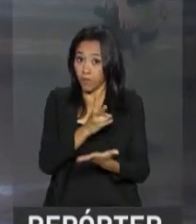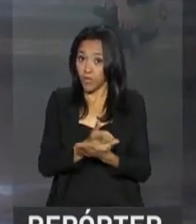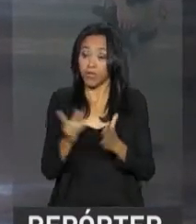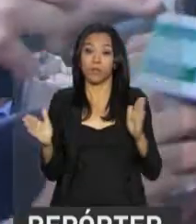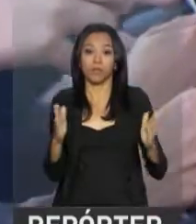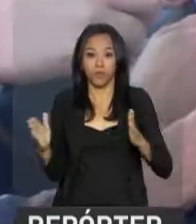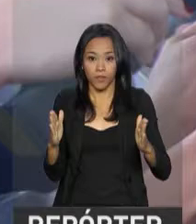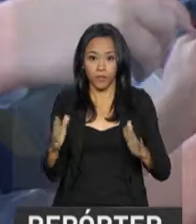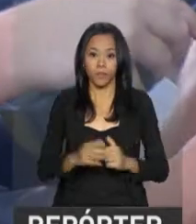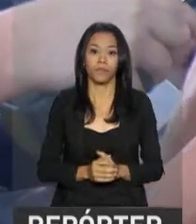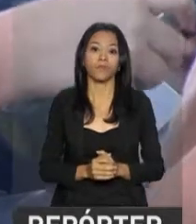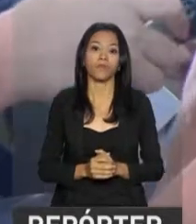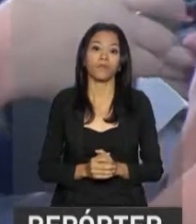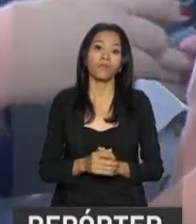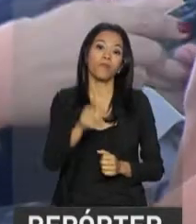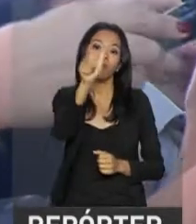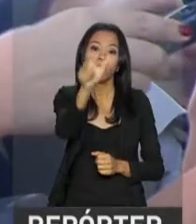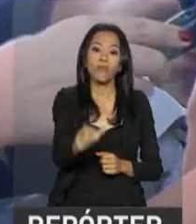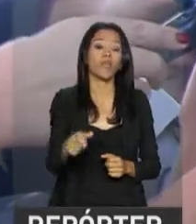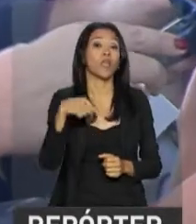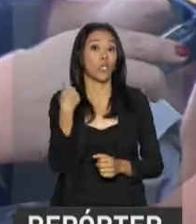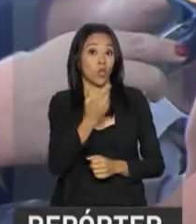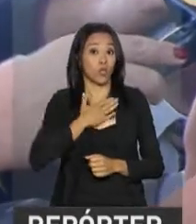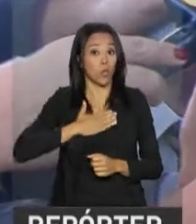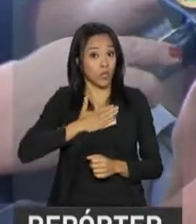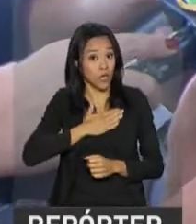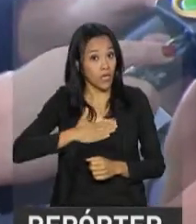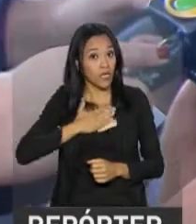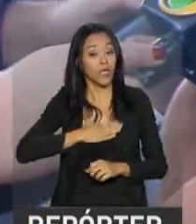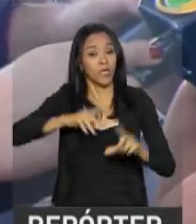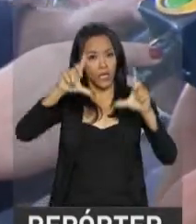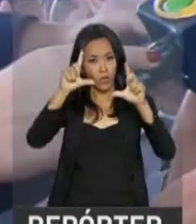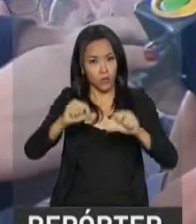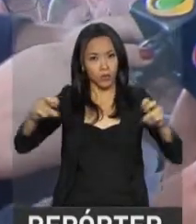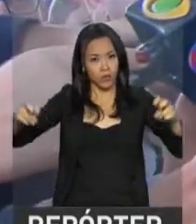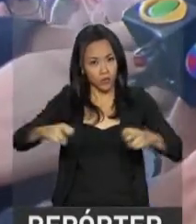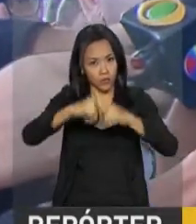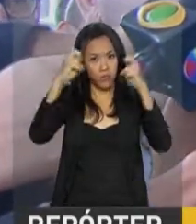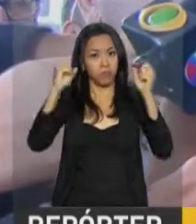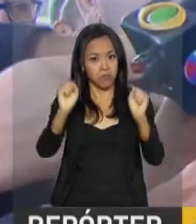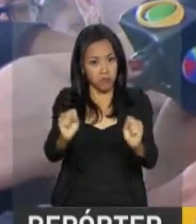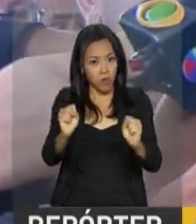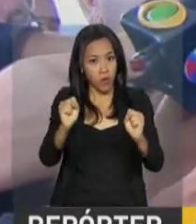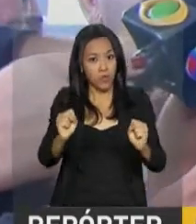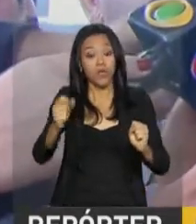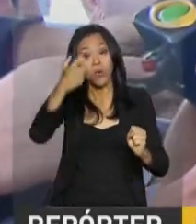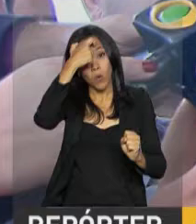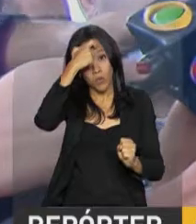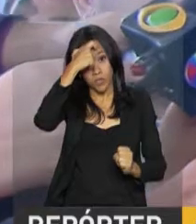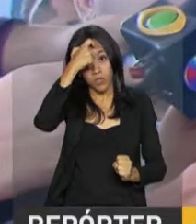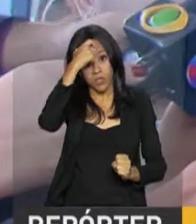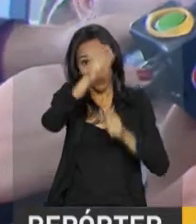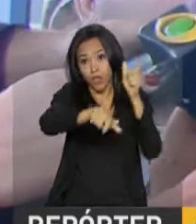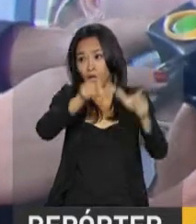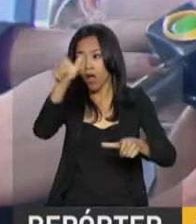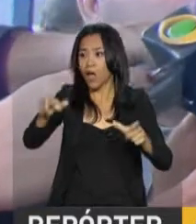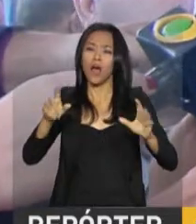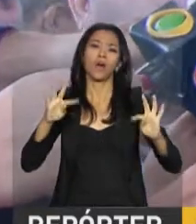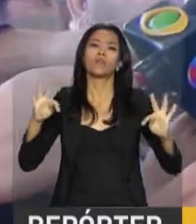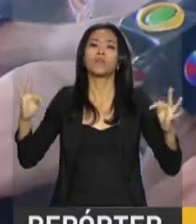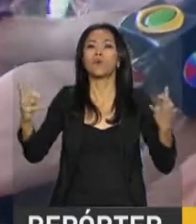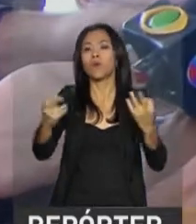ano anterior nós gostaríamos muito que a redução de acidentes possa ser ainda maior conscientizará a todos os motoristas